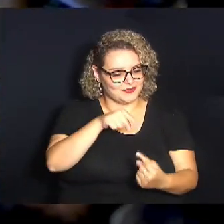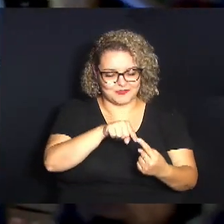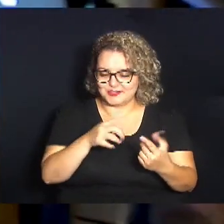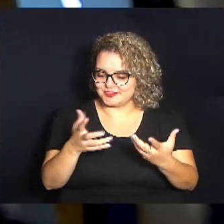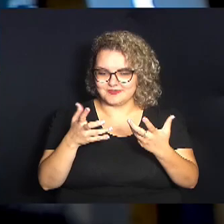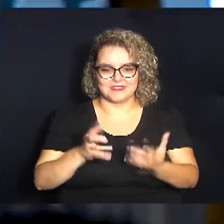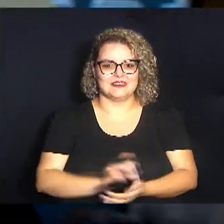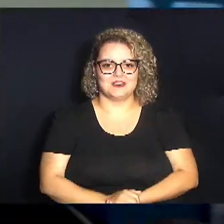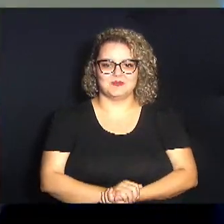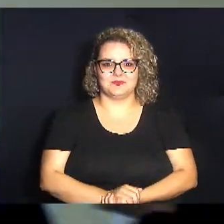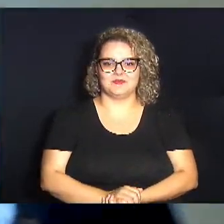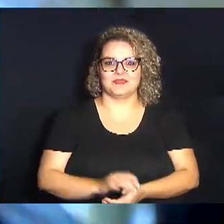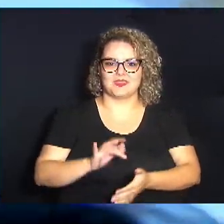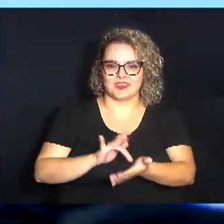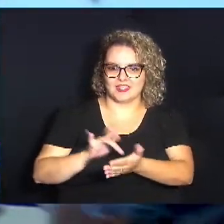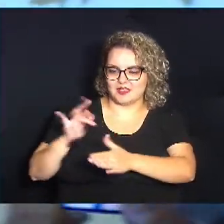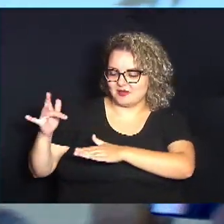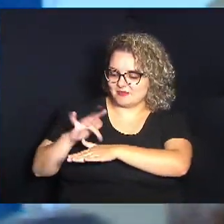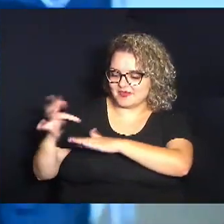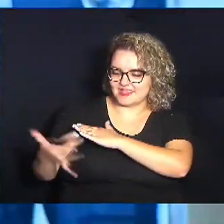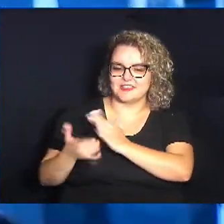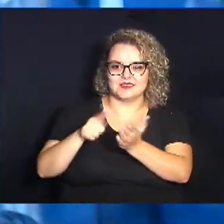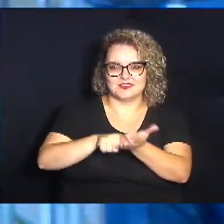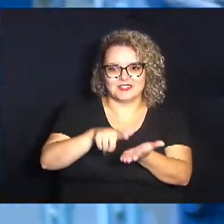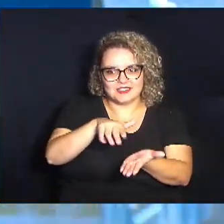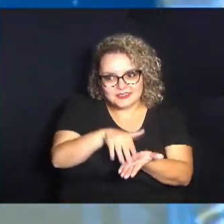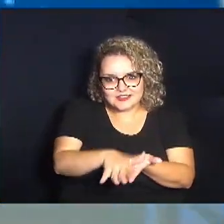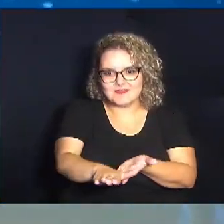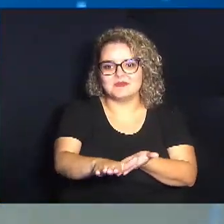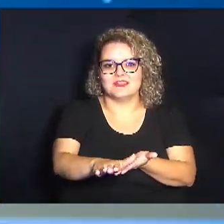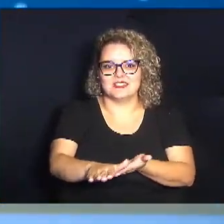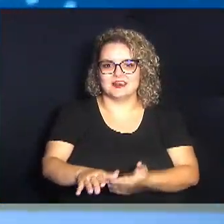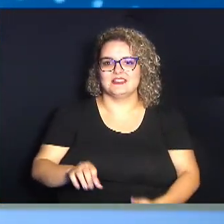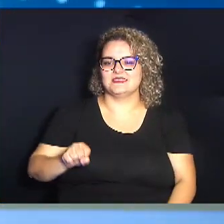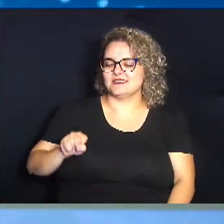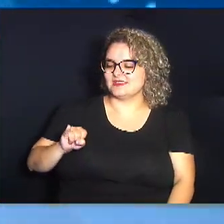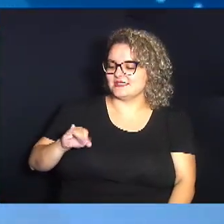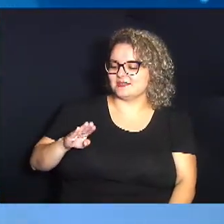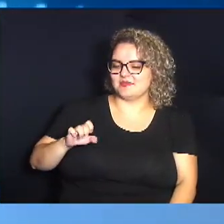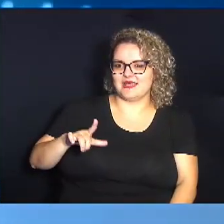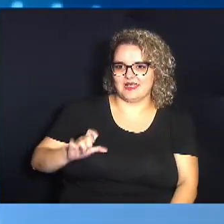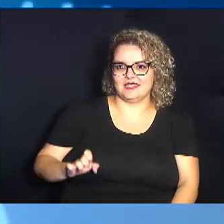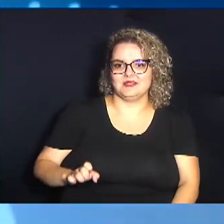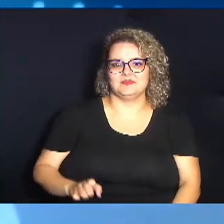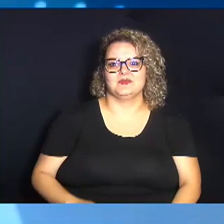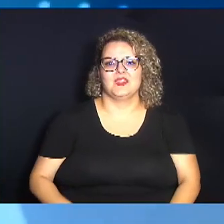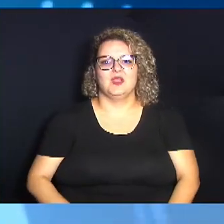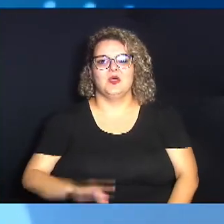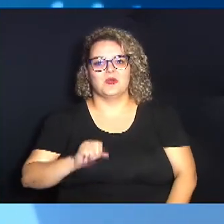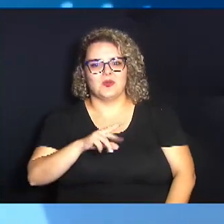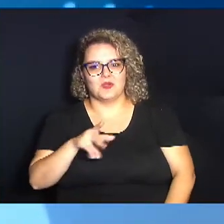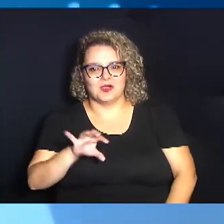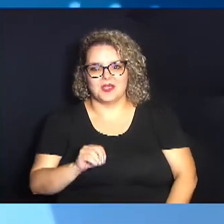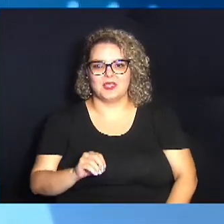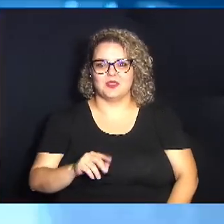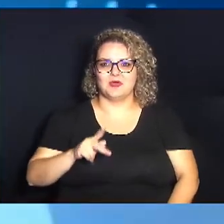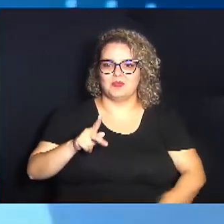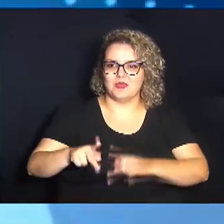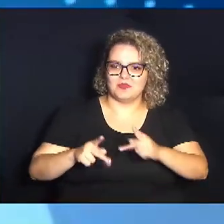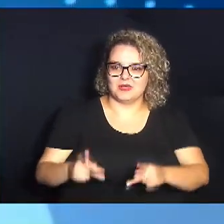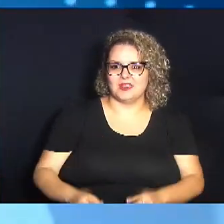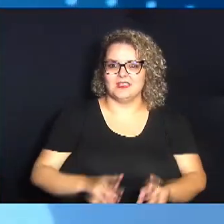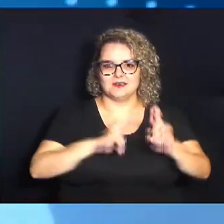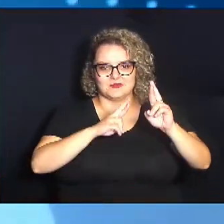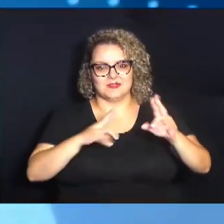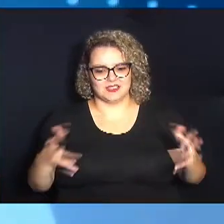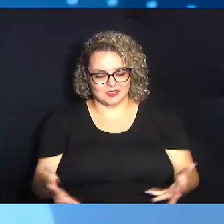categoria Mídia Impressa, a vencedora foi Cibele Correia, do jornal Correio Popular, com a matéria Esperança é cultivada